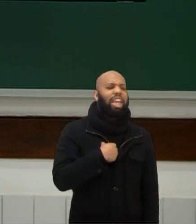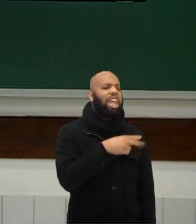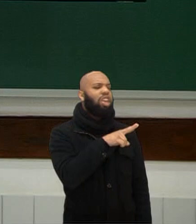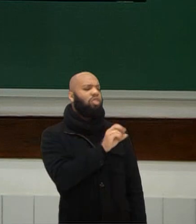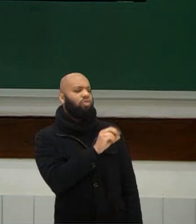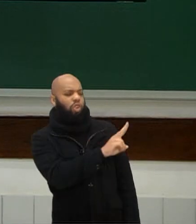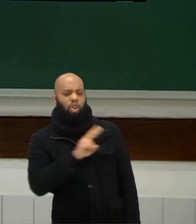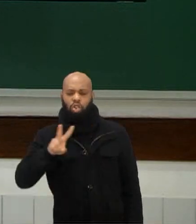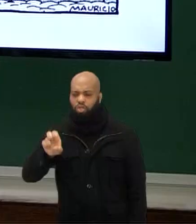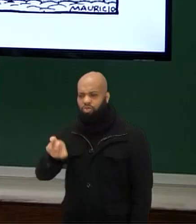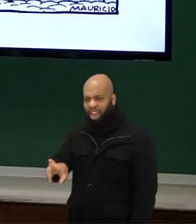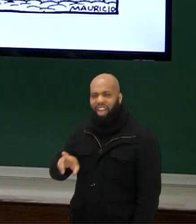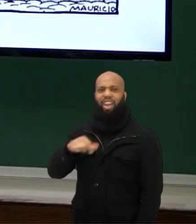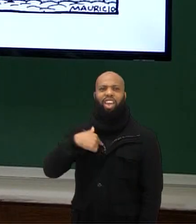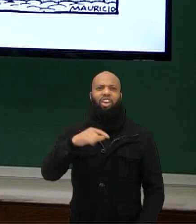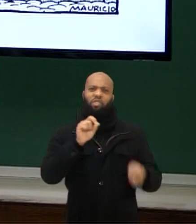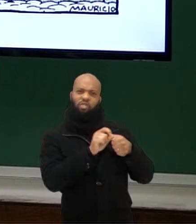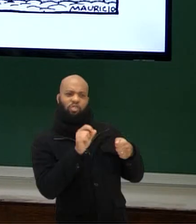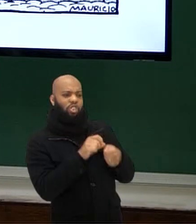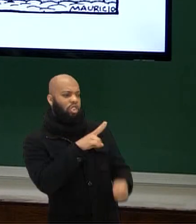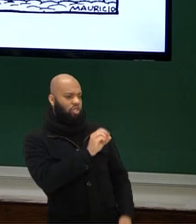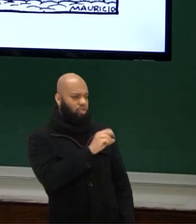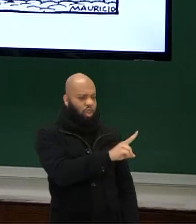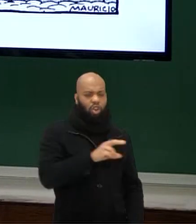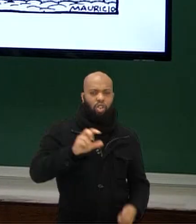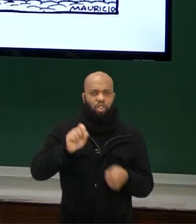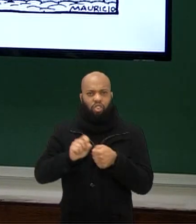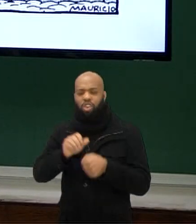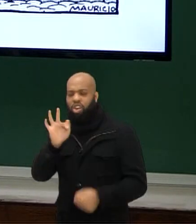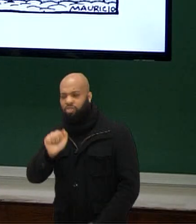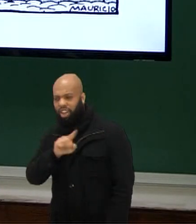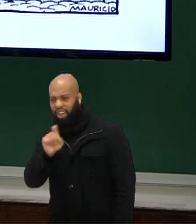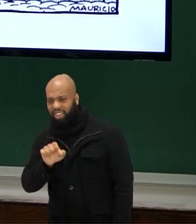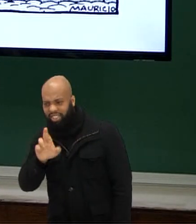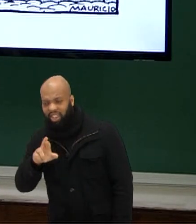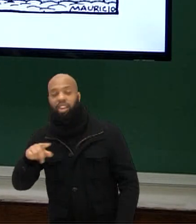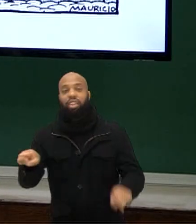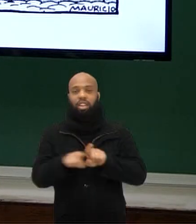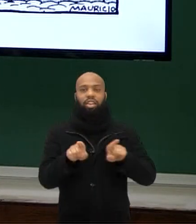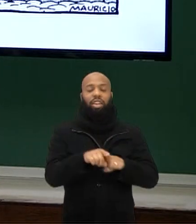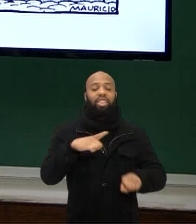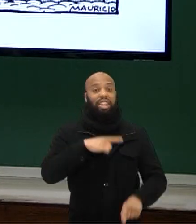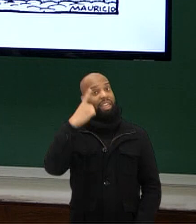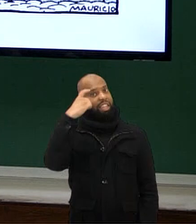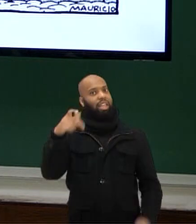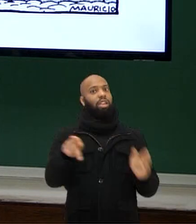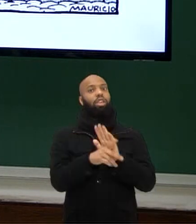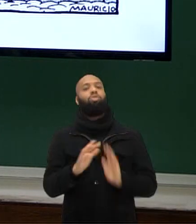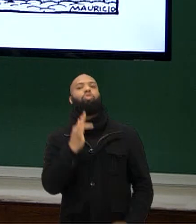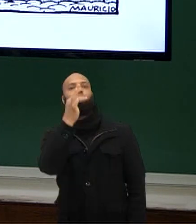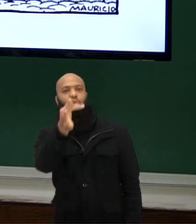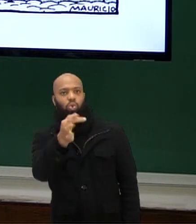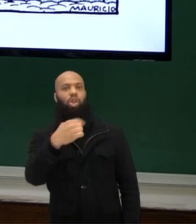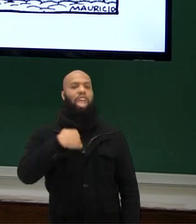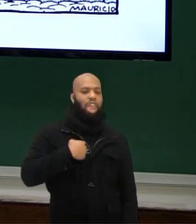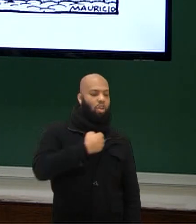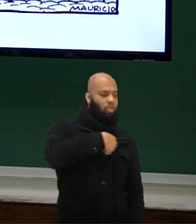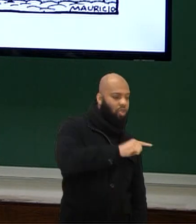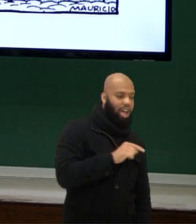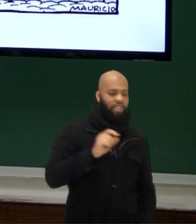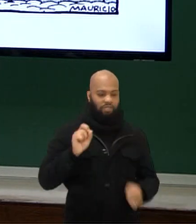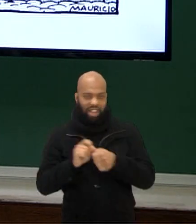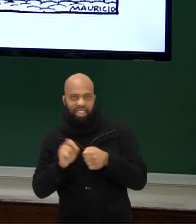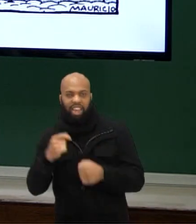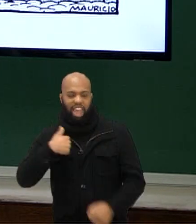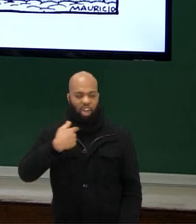ver, vou aprender, vou fazer, vou assistir e assim por diante. Nós temos essa ideia de futuro. Então, a gente trabalha essa locução verbal